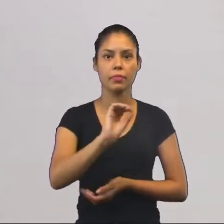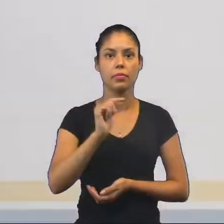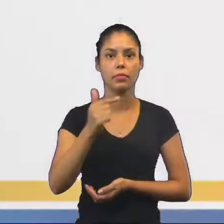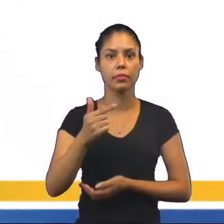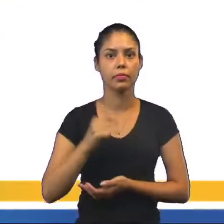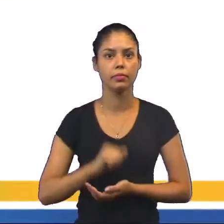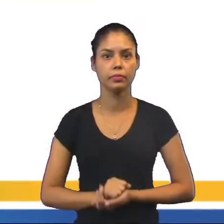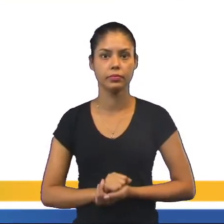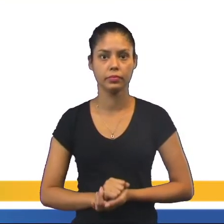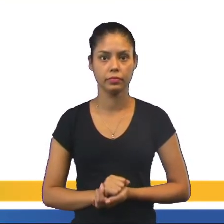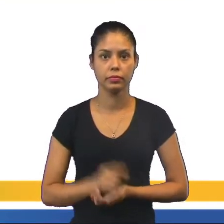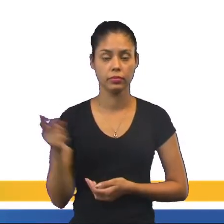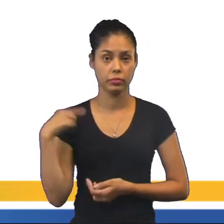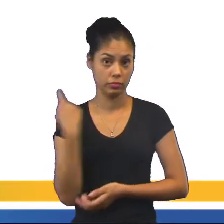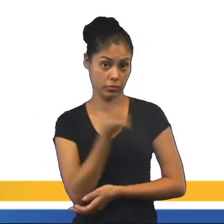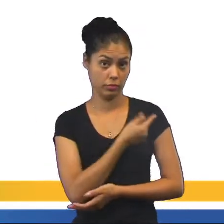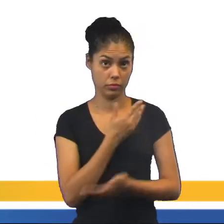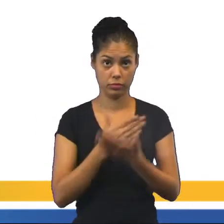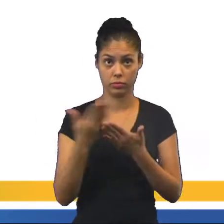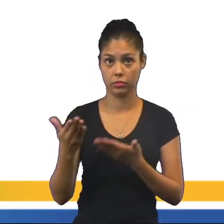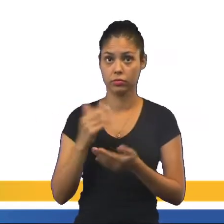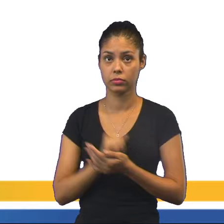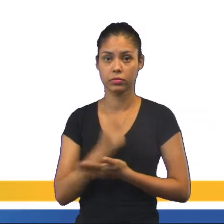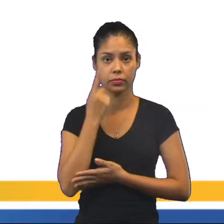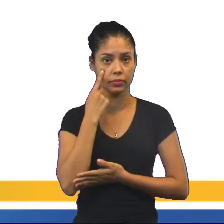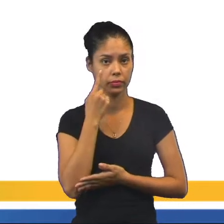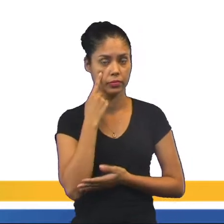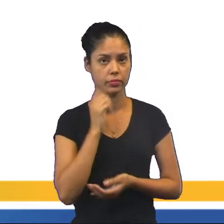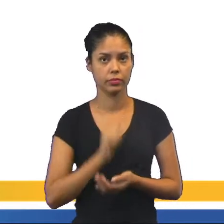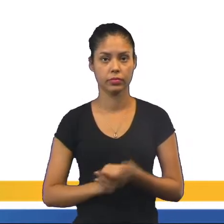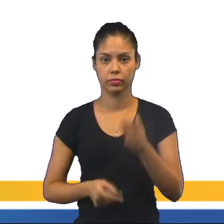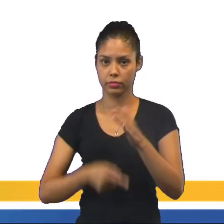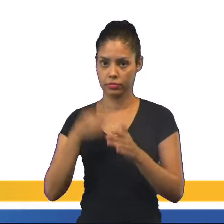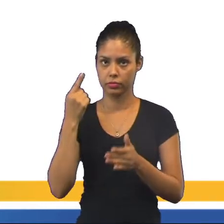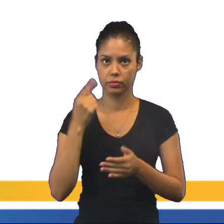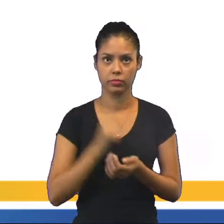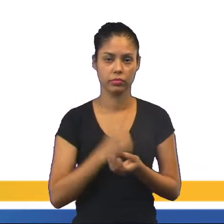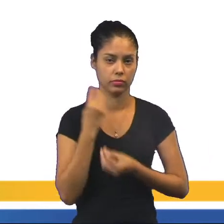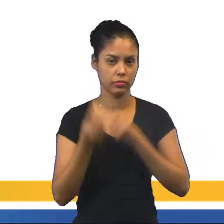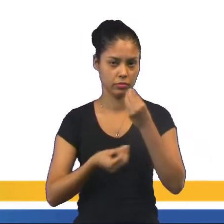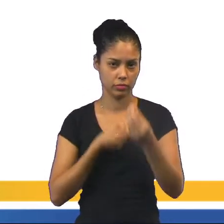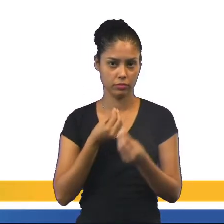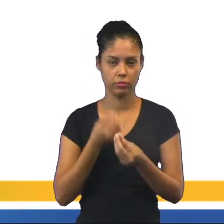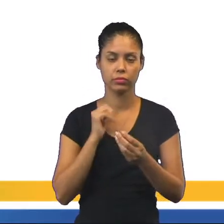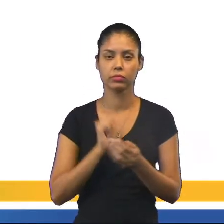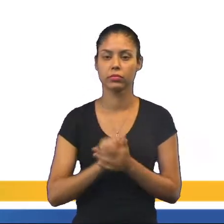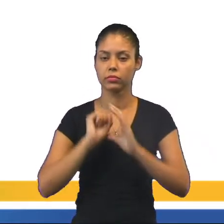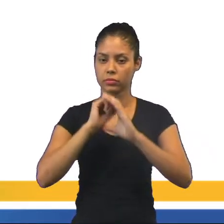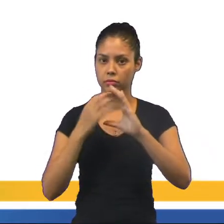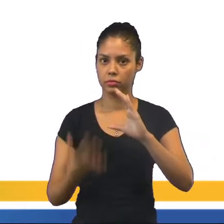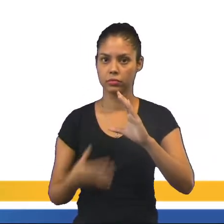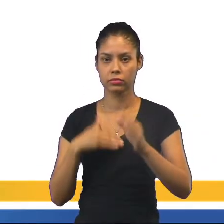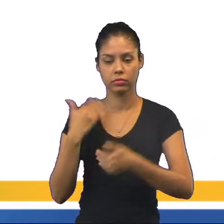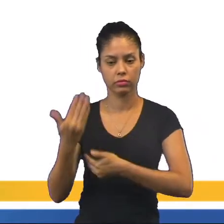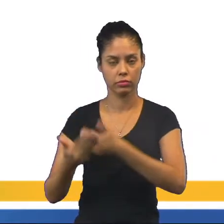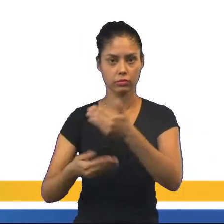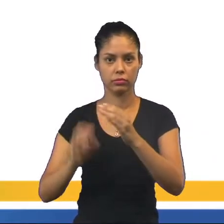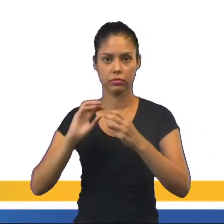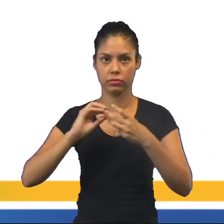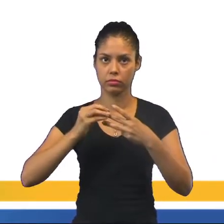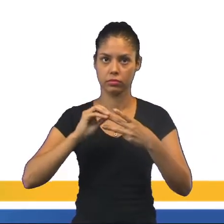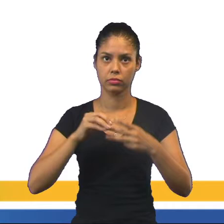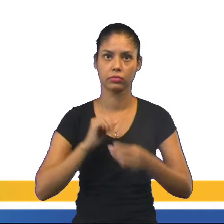oxigênio. Então, para a gente começar, vamos ver primeiramente como é que a gente pode caracterizar o processo